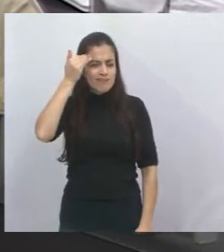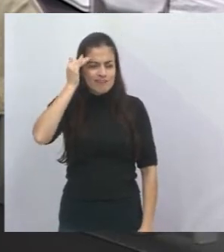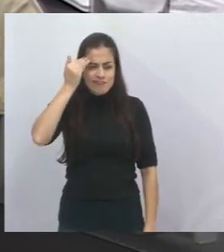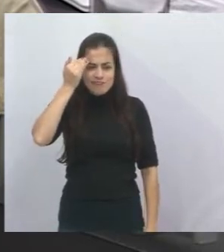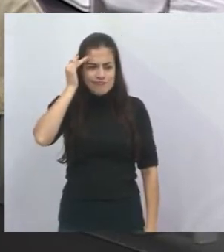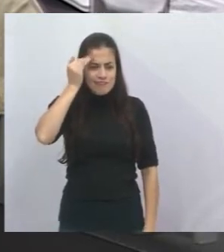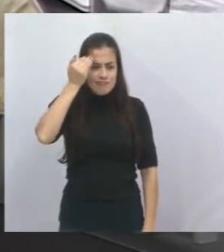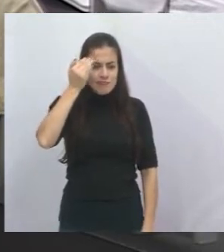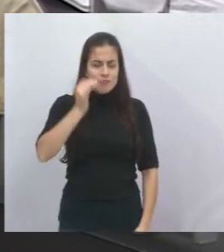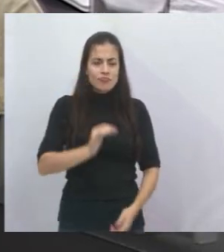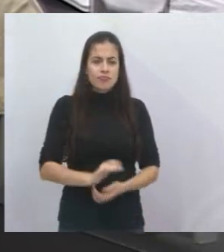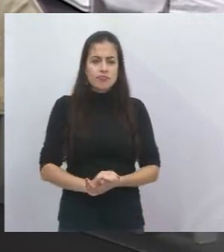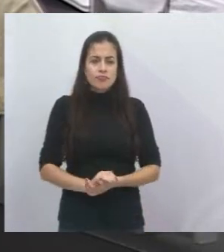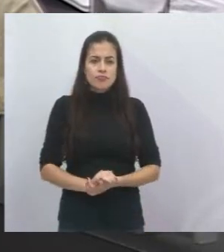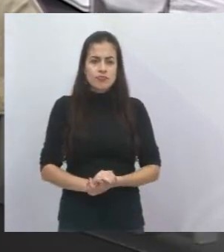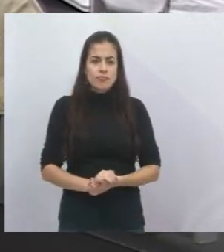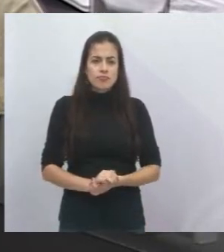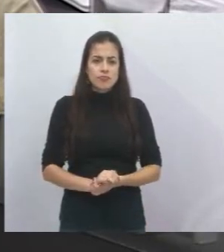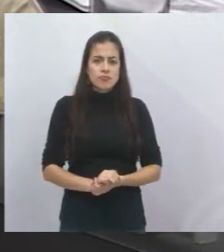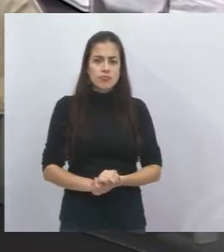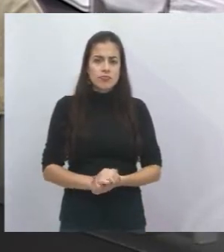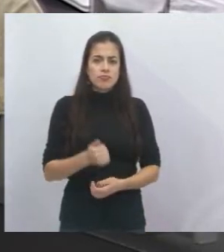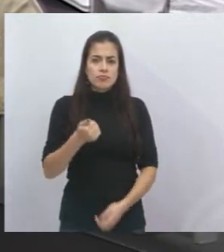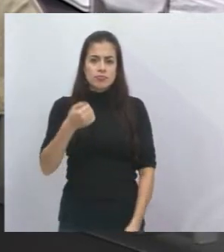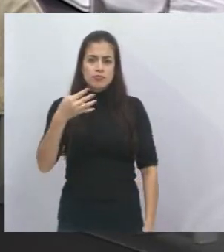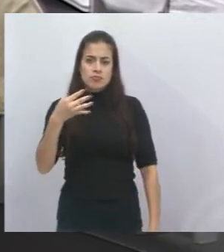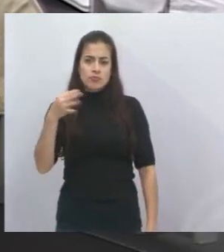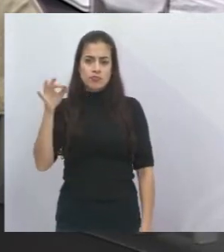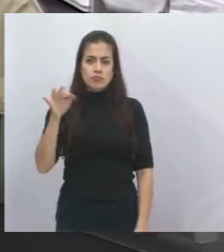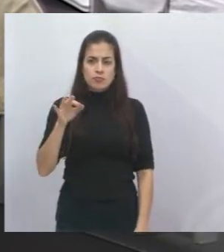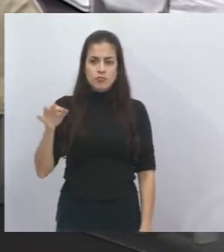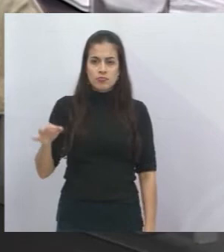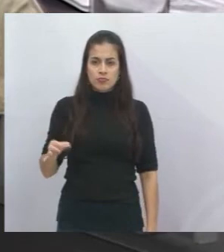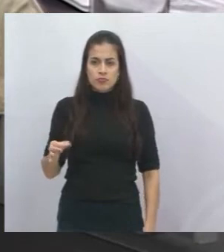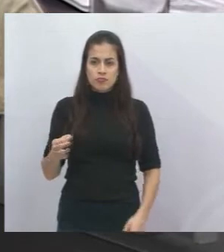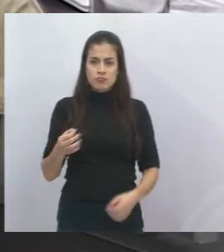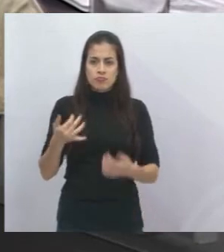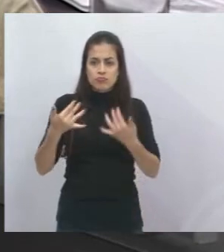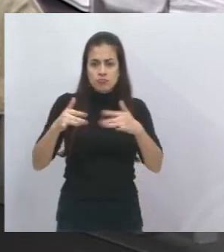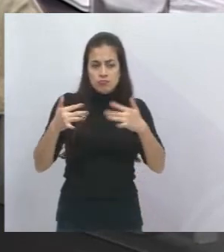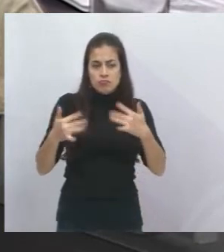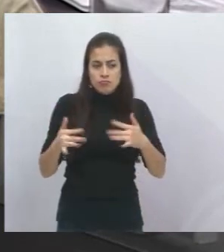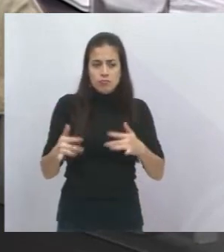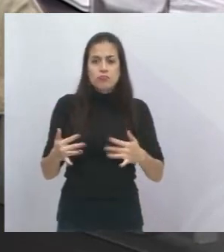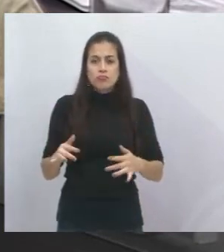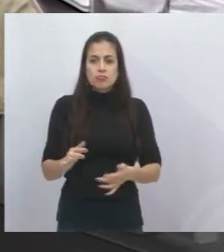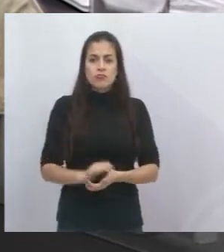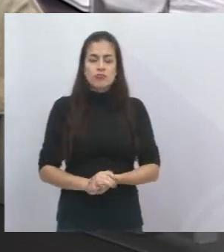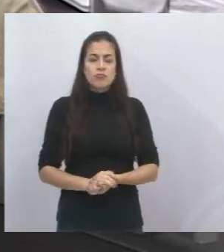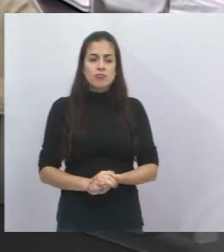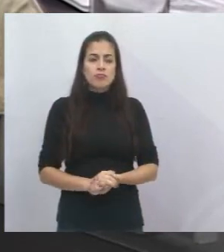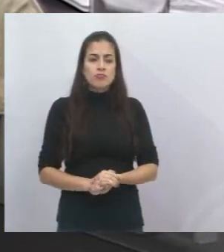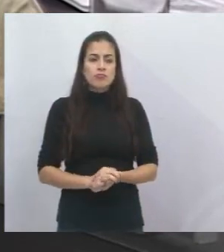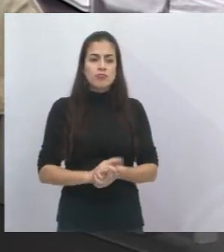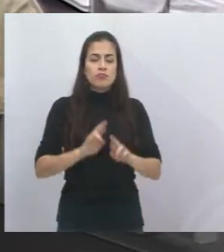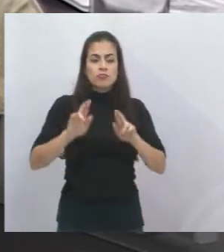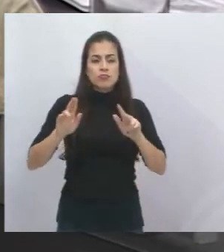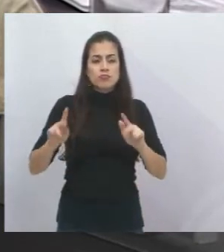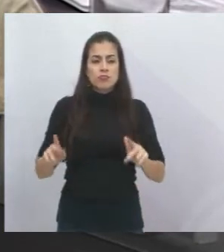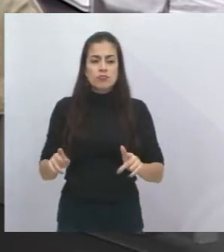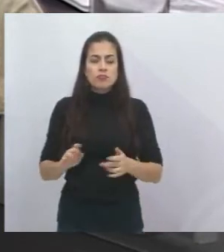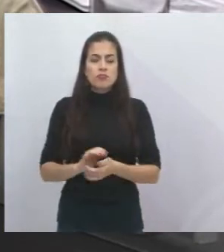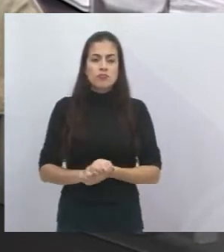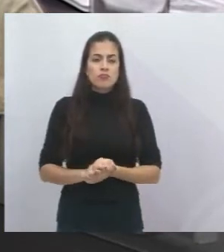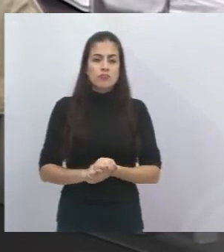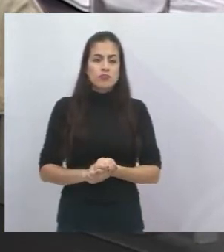descontado 14% da diferença e ainda foi aumentado para 3 salários mínimos. Então, isso é o que pôde ser feito, né?